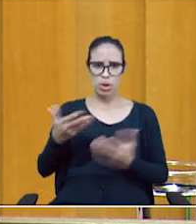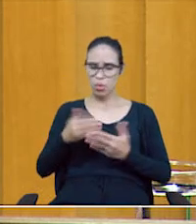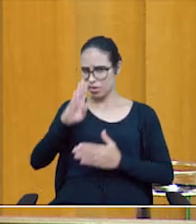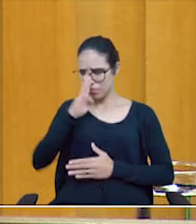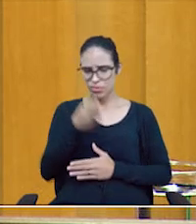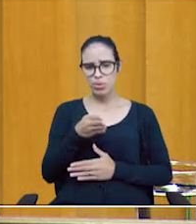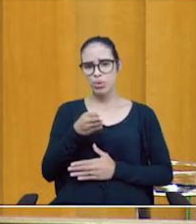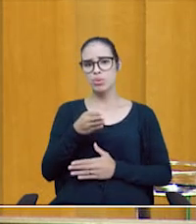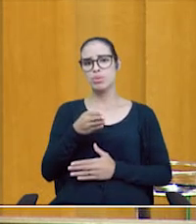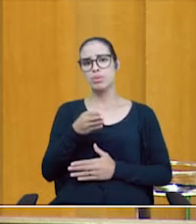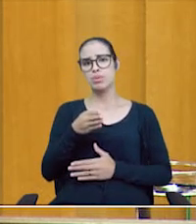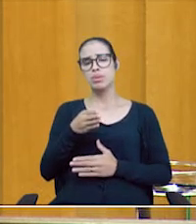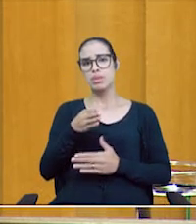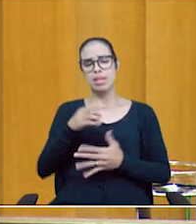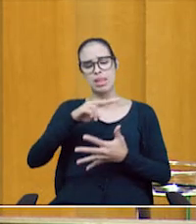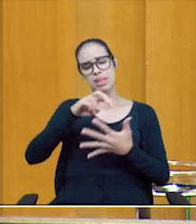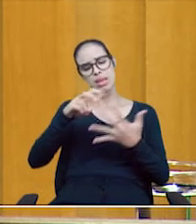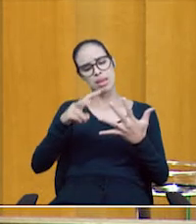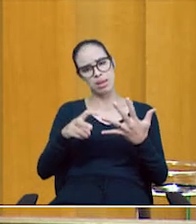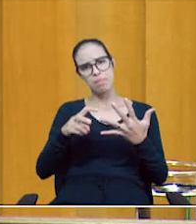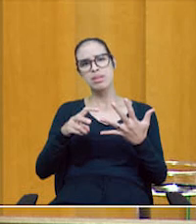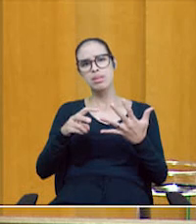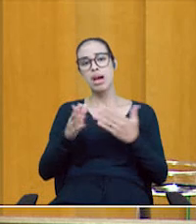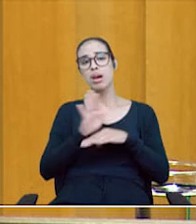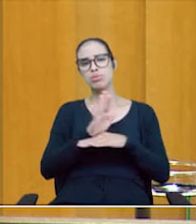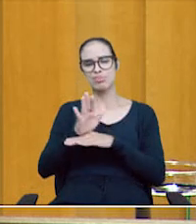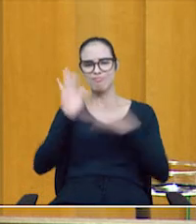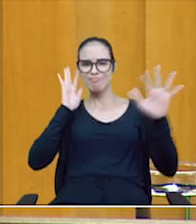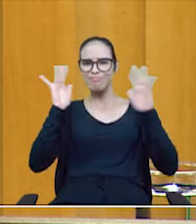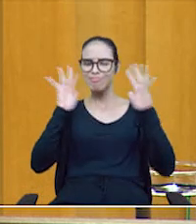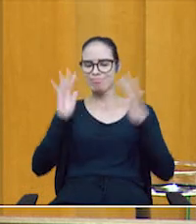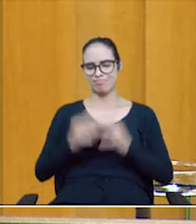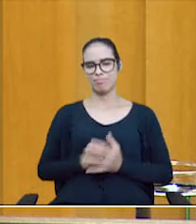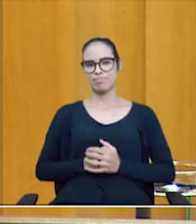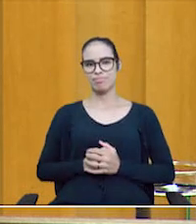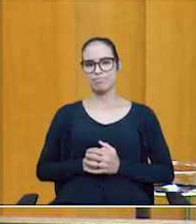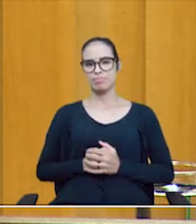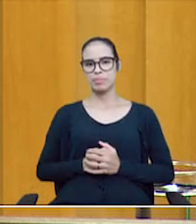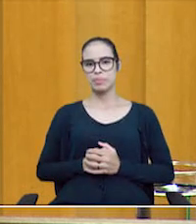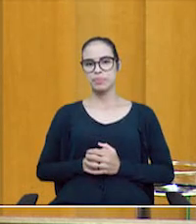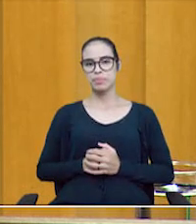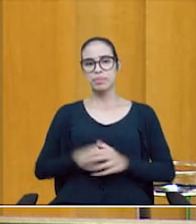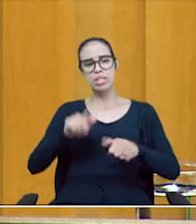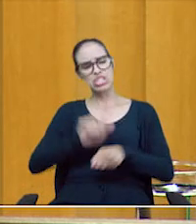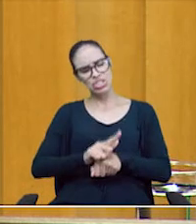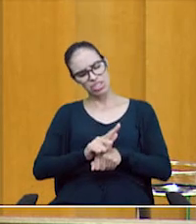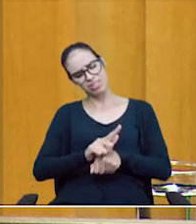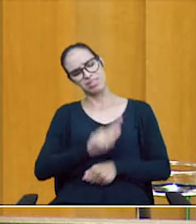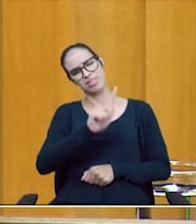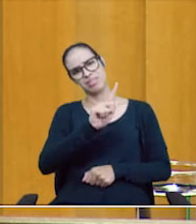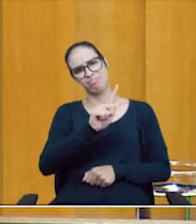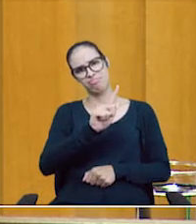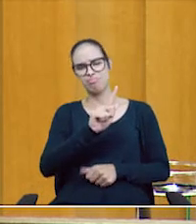algumas reflexões de que, quando nós falamos em gestão, nós